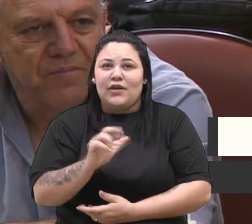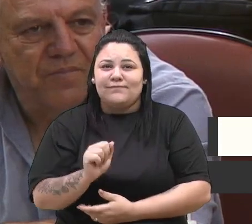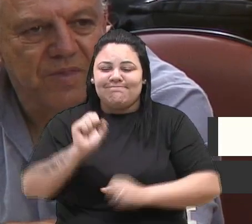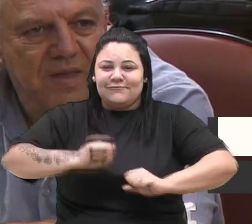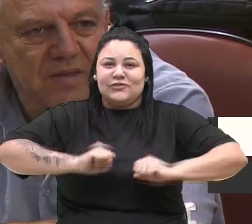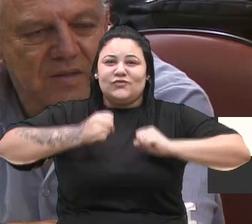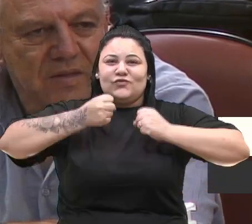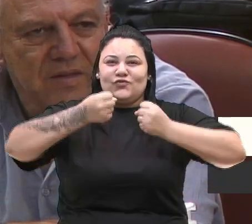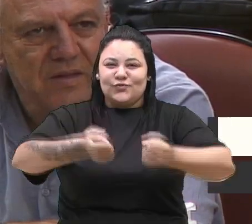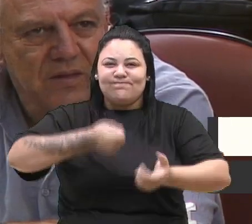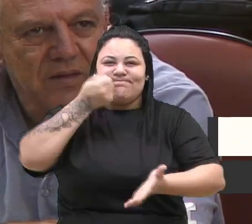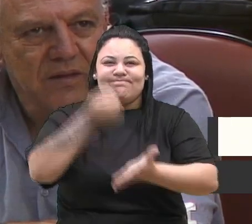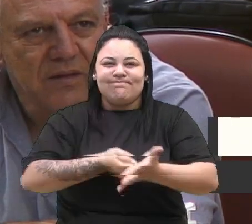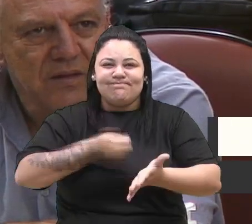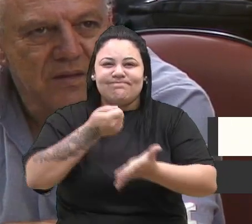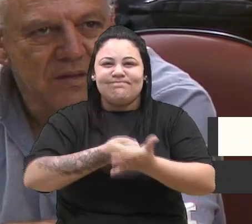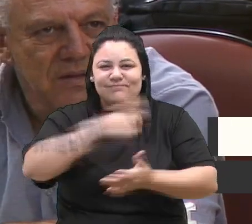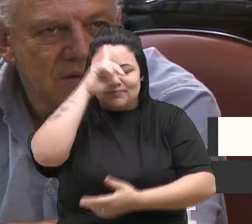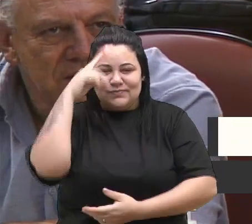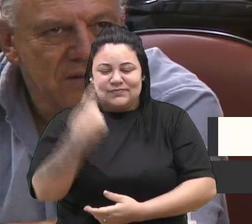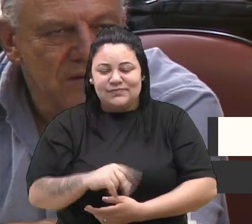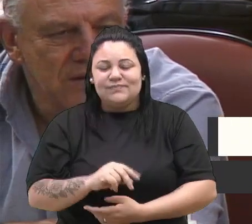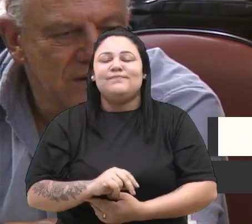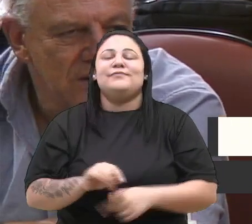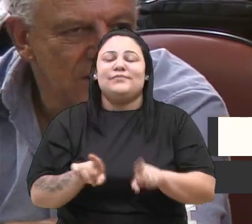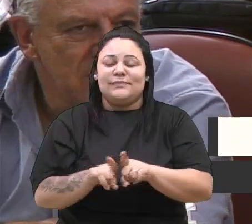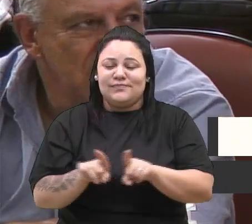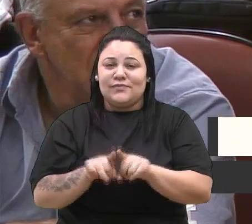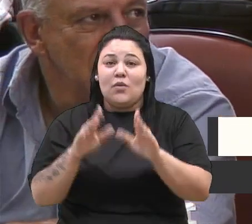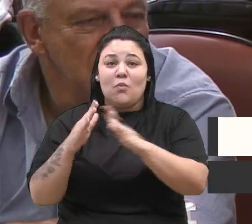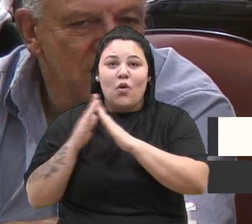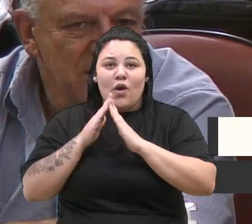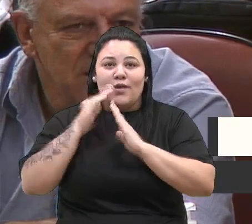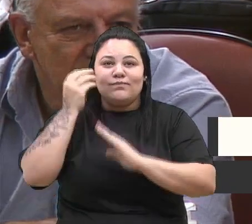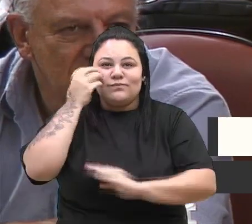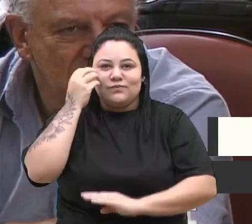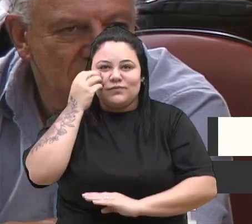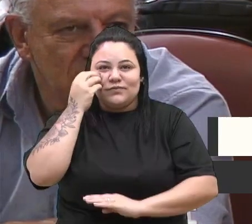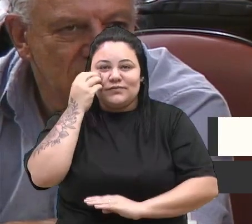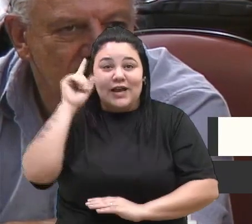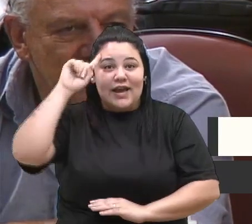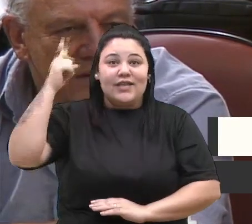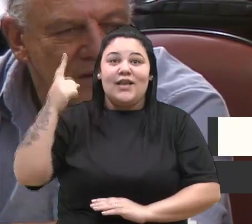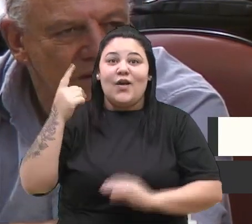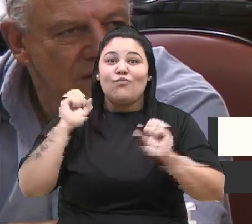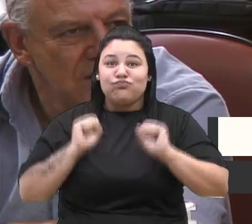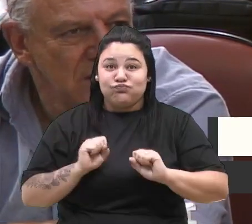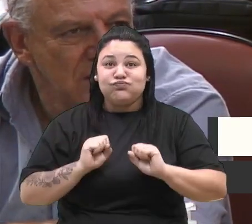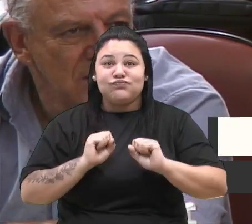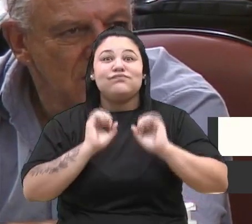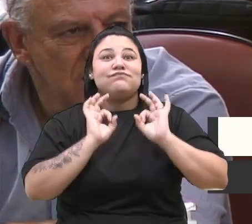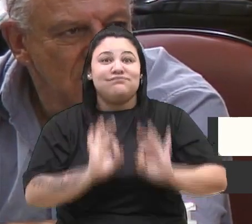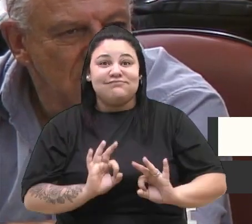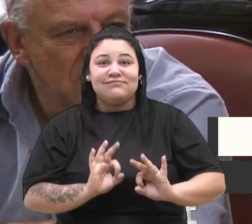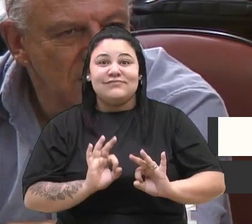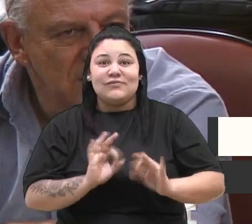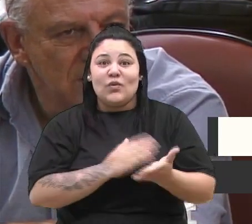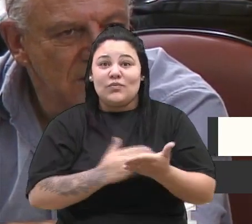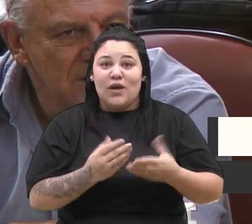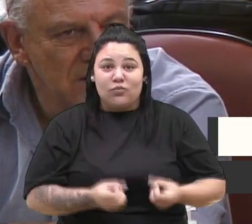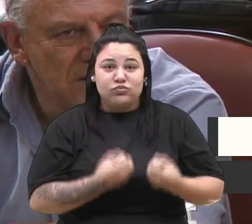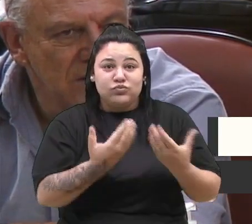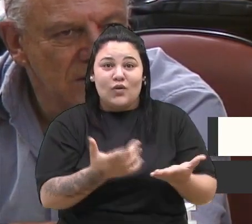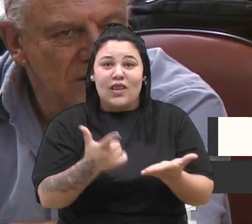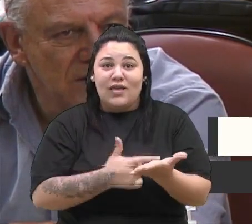que mora lá no Inhanarrec. A ideia deu certo e as pessoas passaram a doar seus livros para colaborar com o projeto.